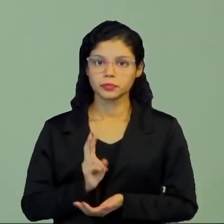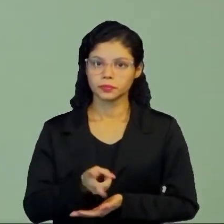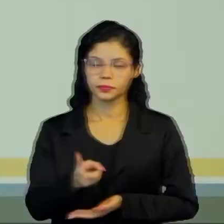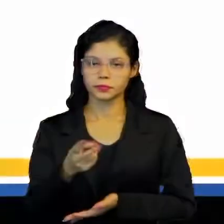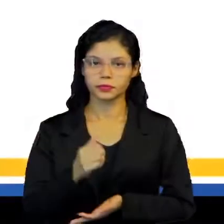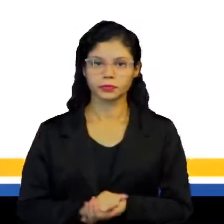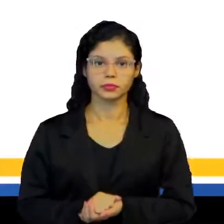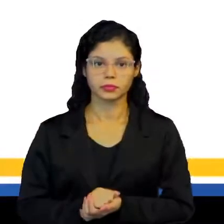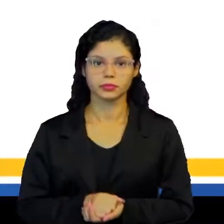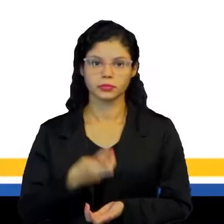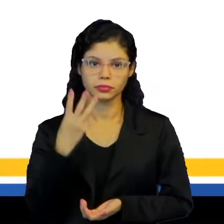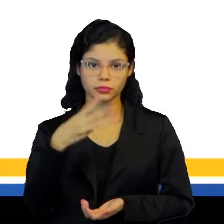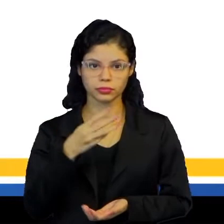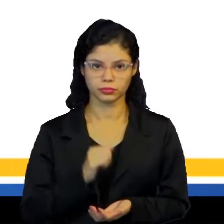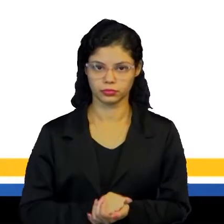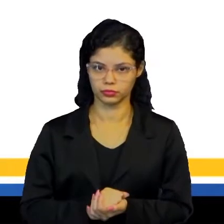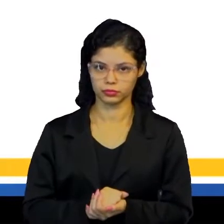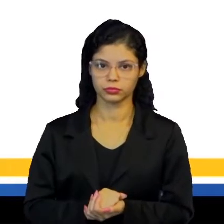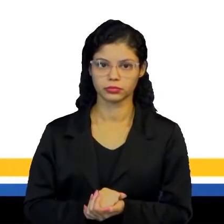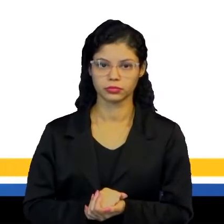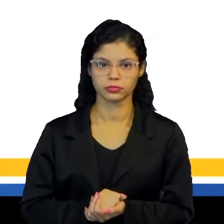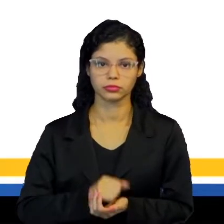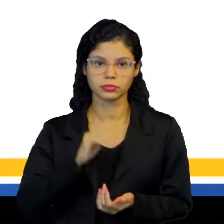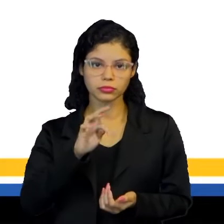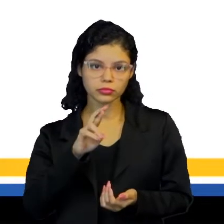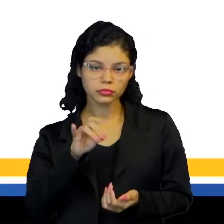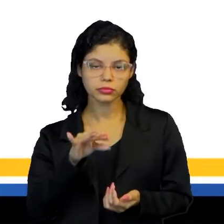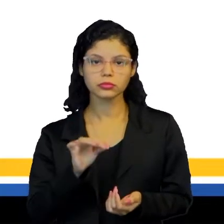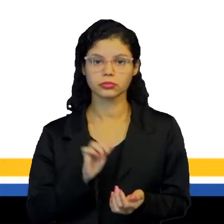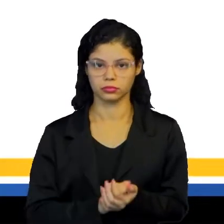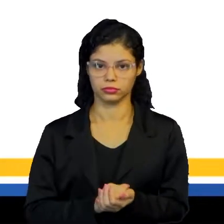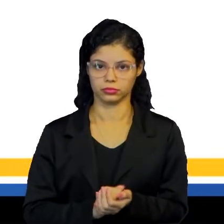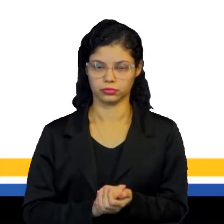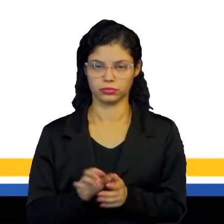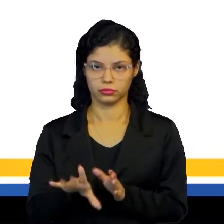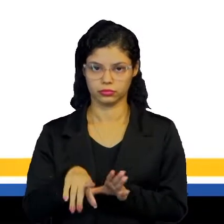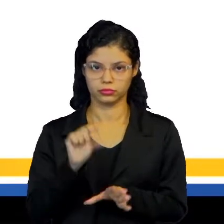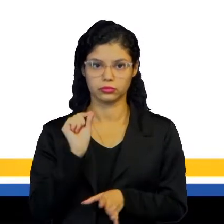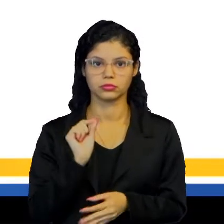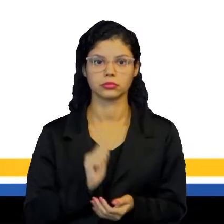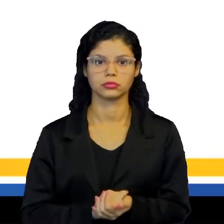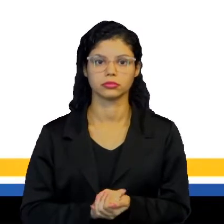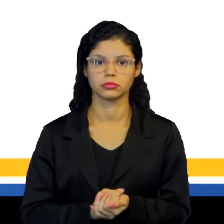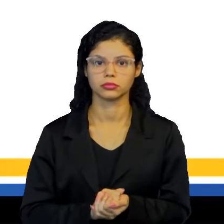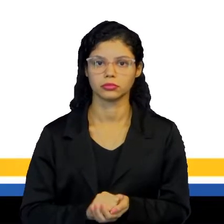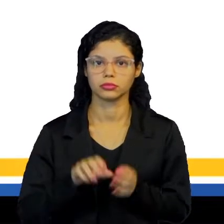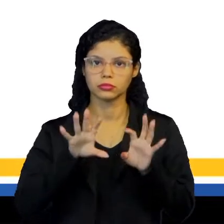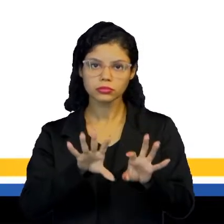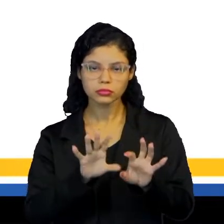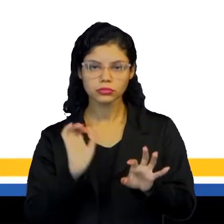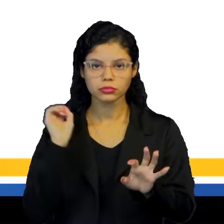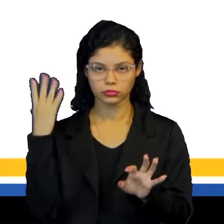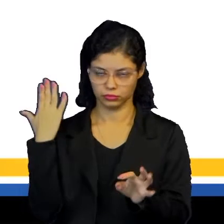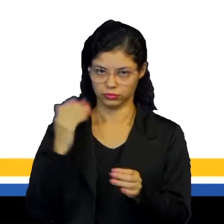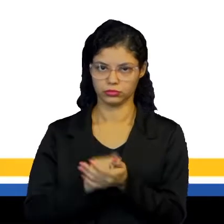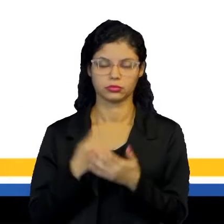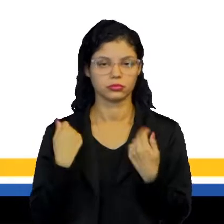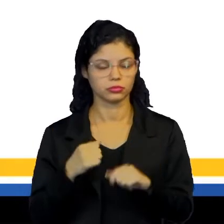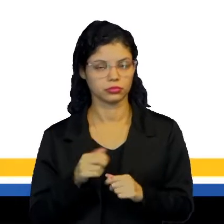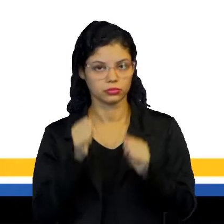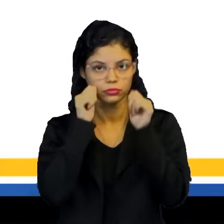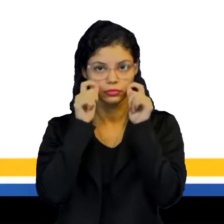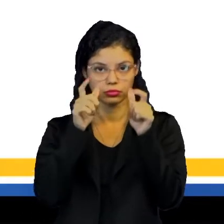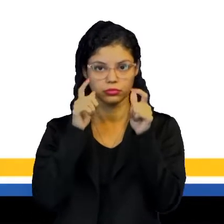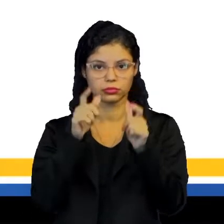continuando. 3. Instrumentos de coleta. É esse aí, você tem que sempre estar